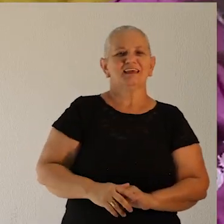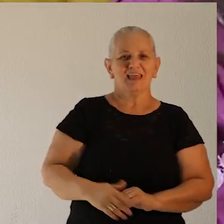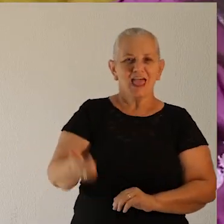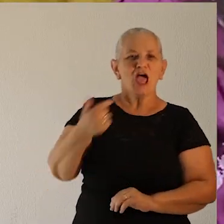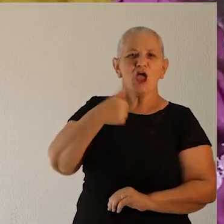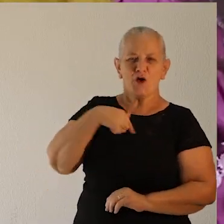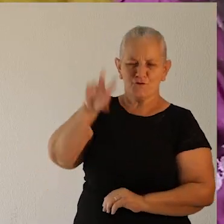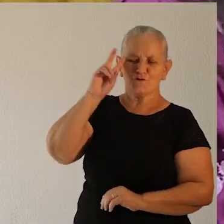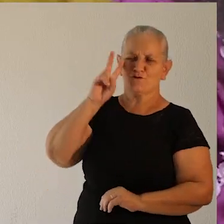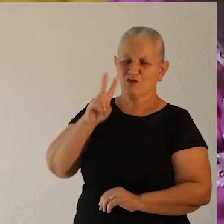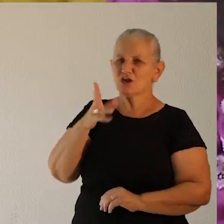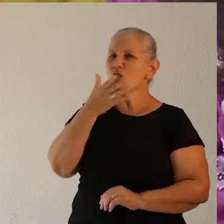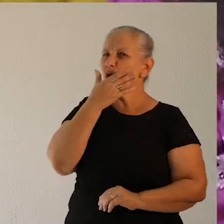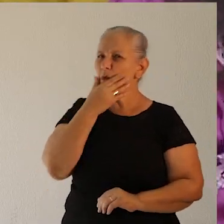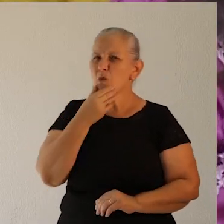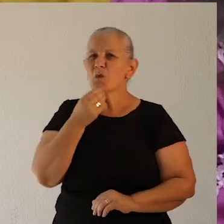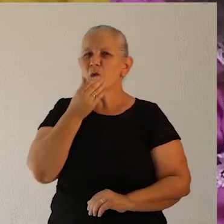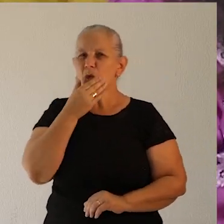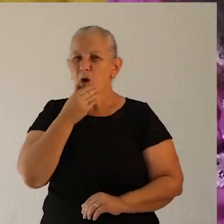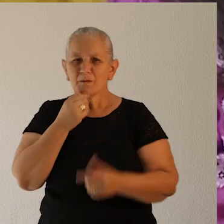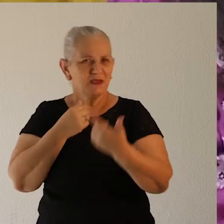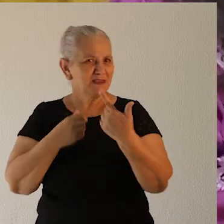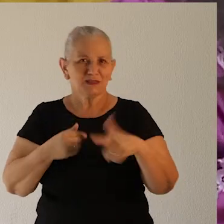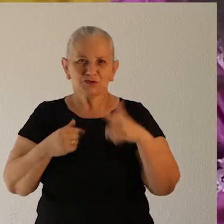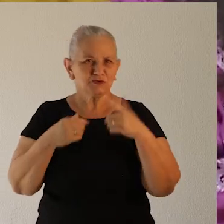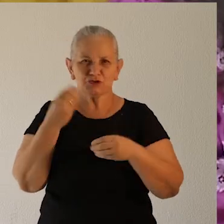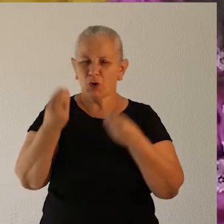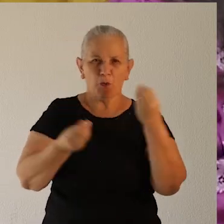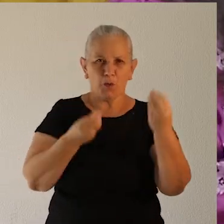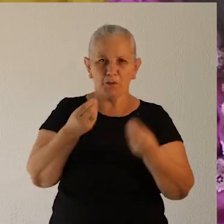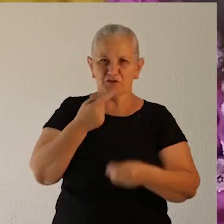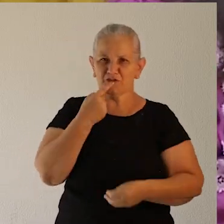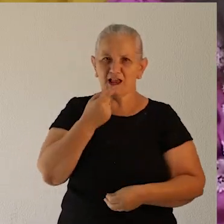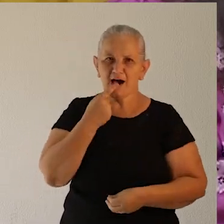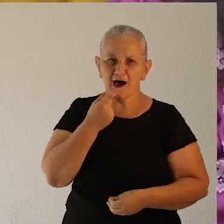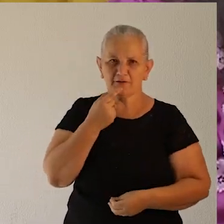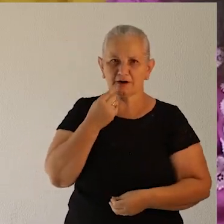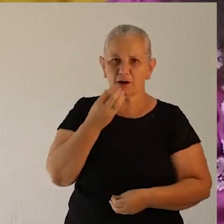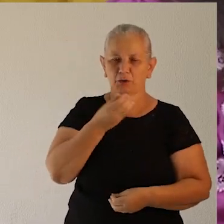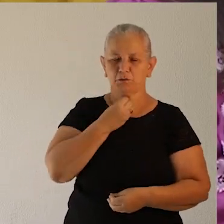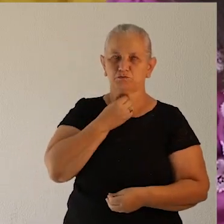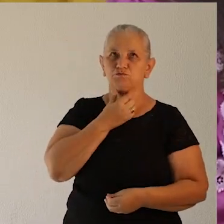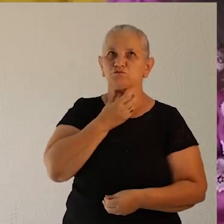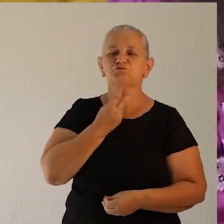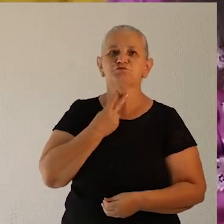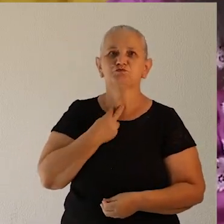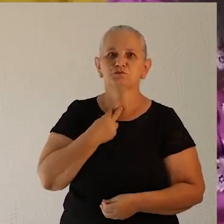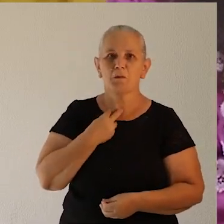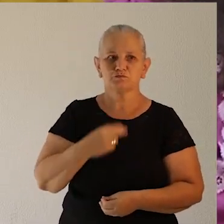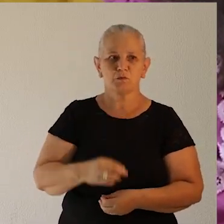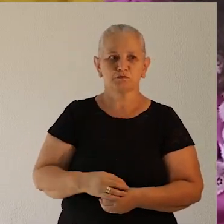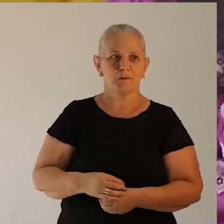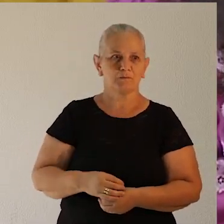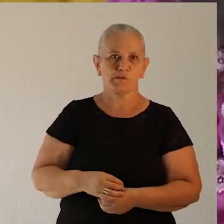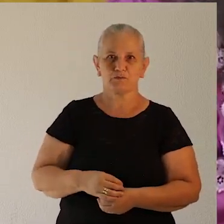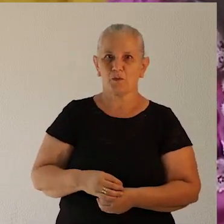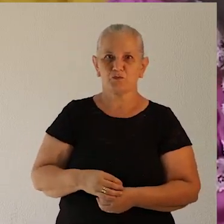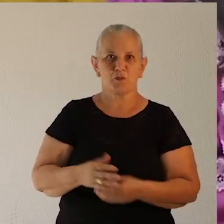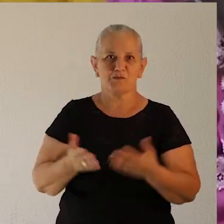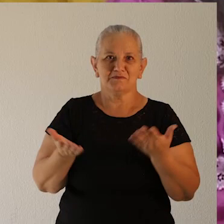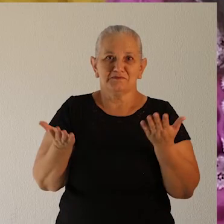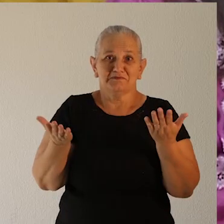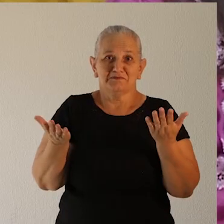eu vi um homem meia porção falar sem mexer a boca. Com a boca não fala não, com a boca não